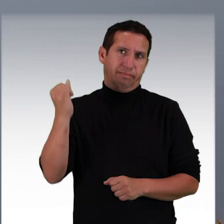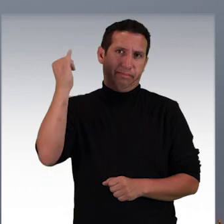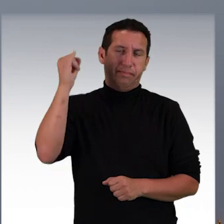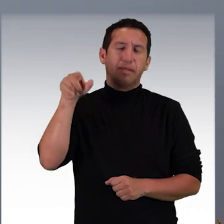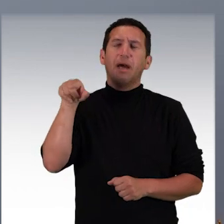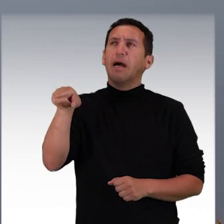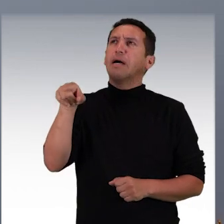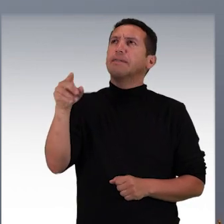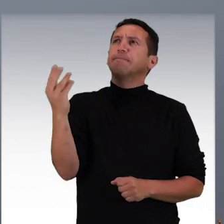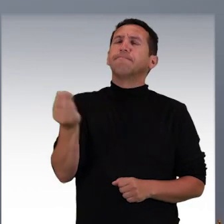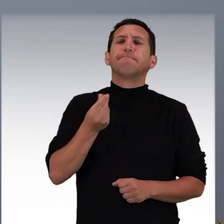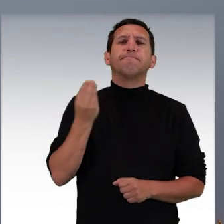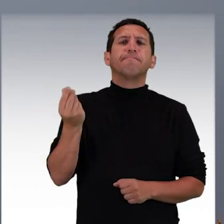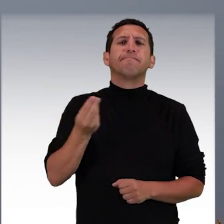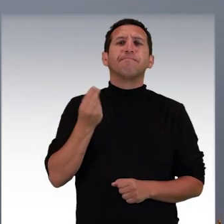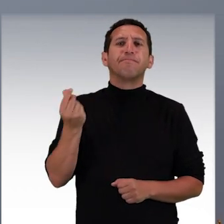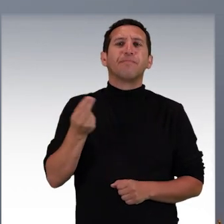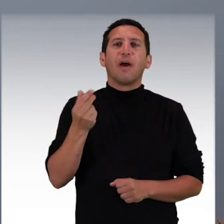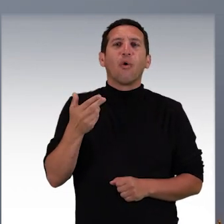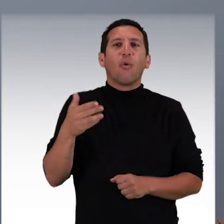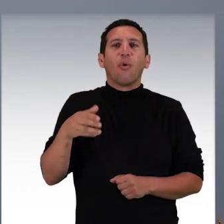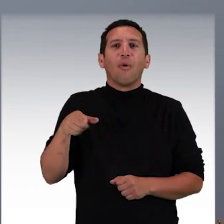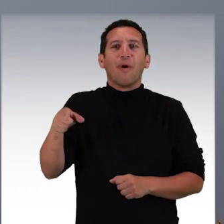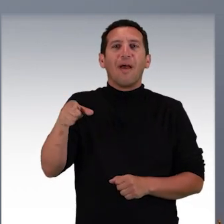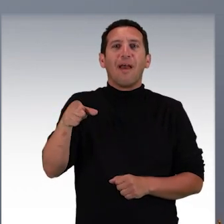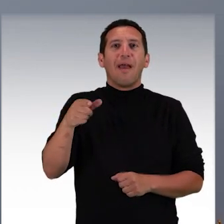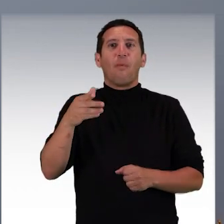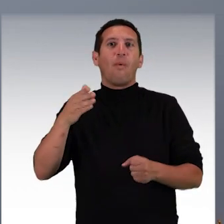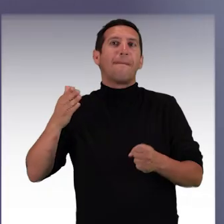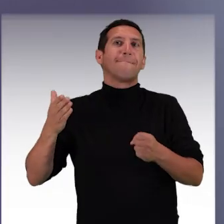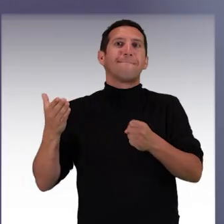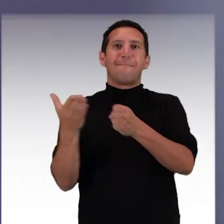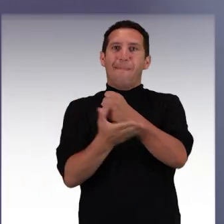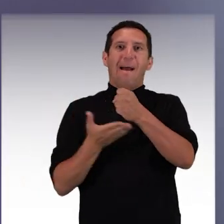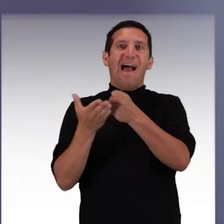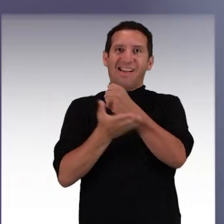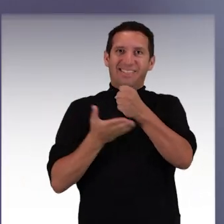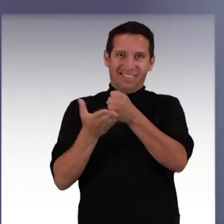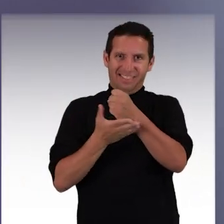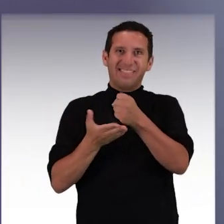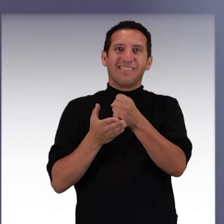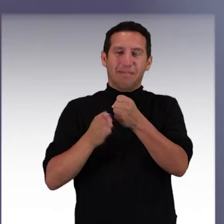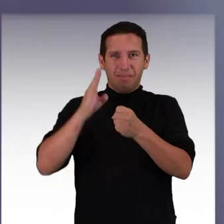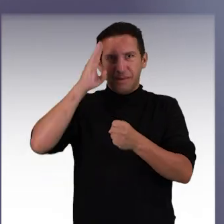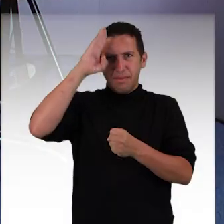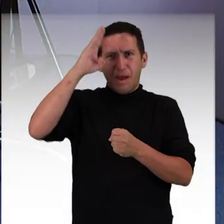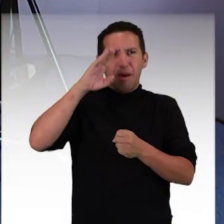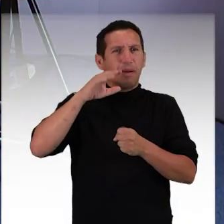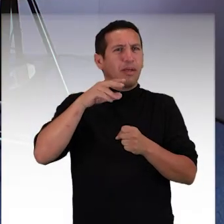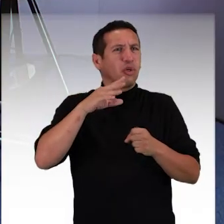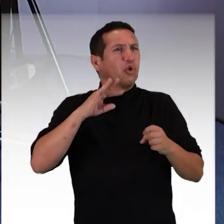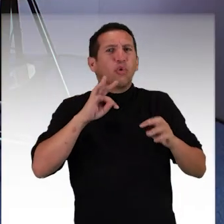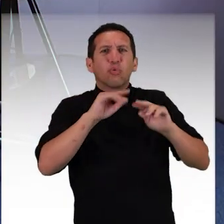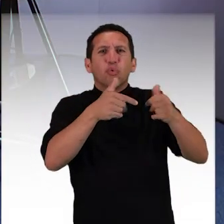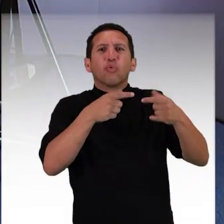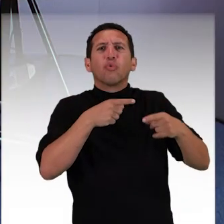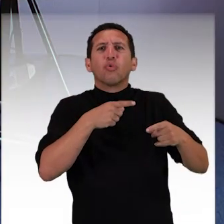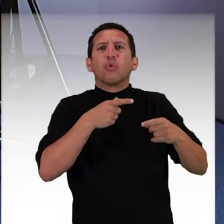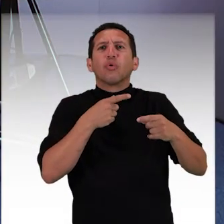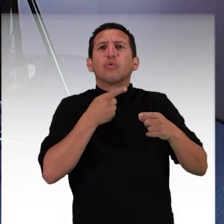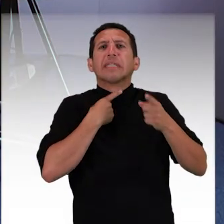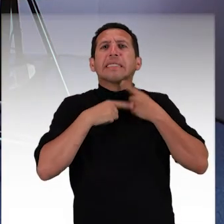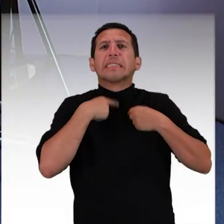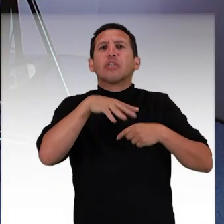fora o congresso obviamente é o guarda-chuva onde invertido que absorve a as